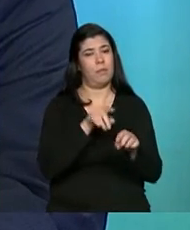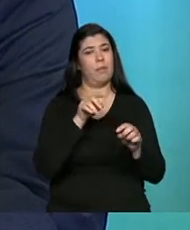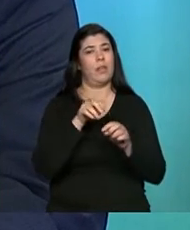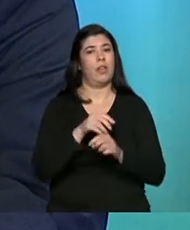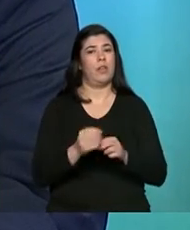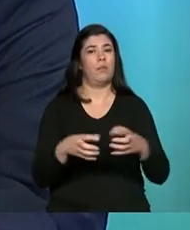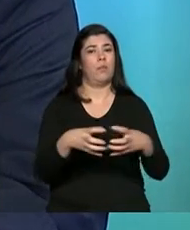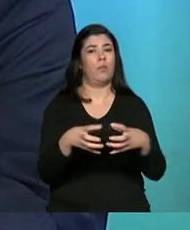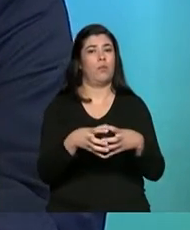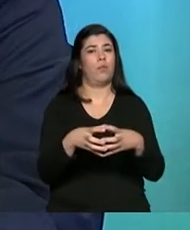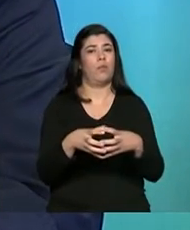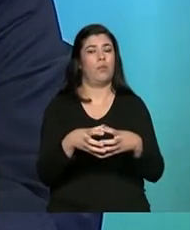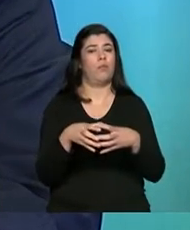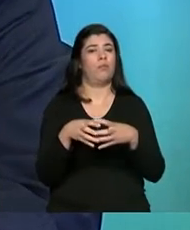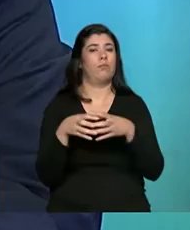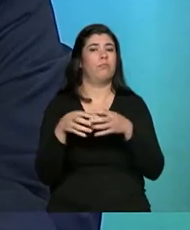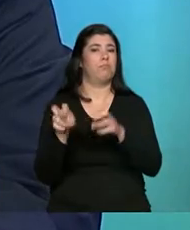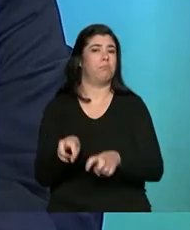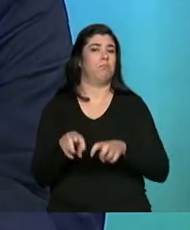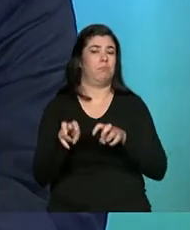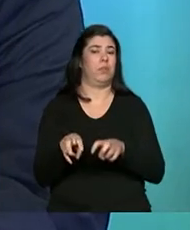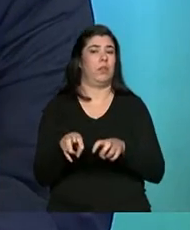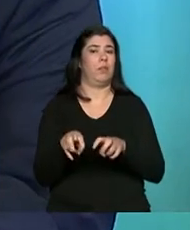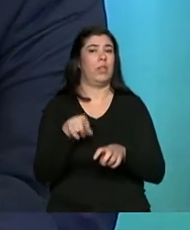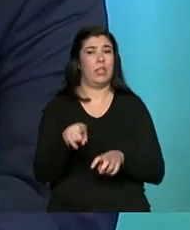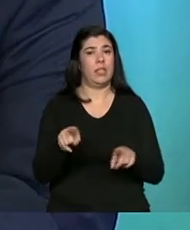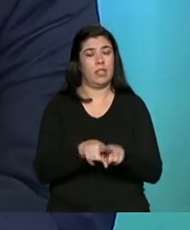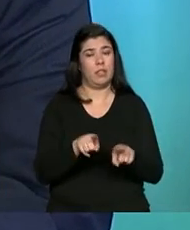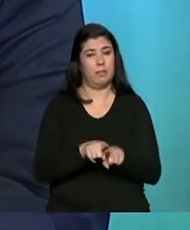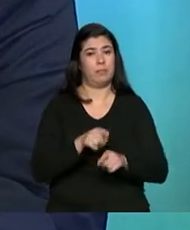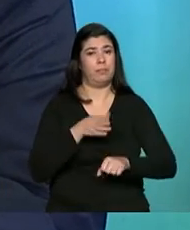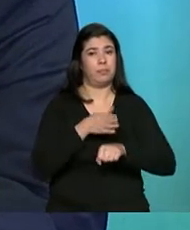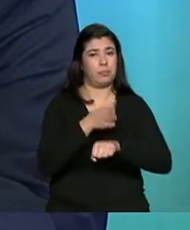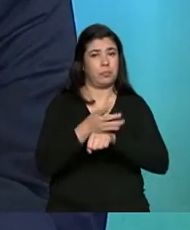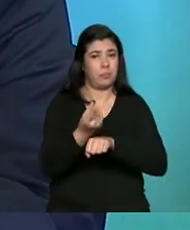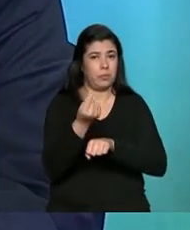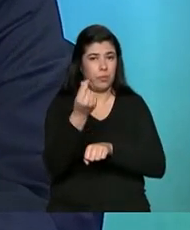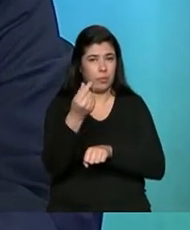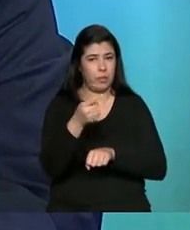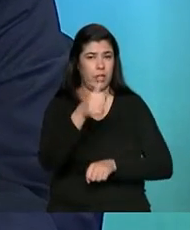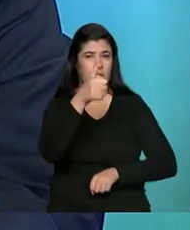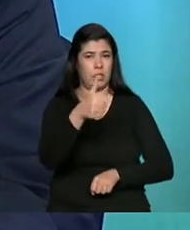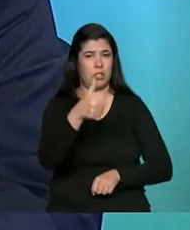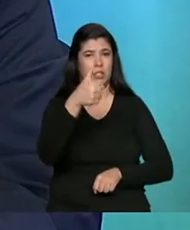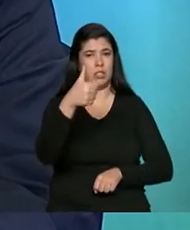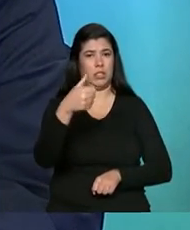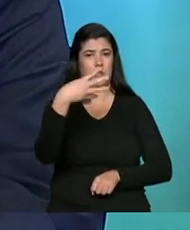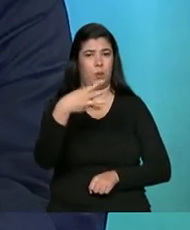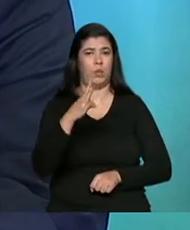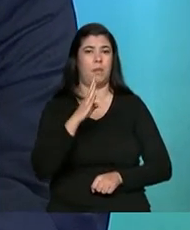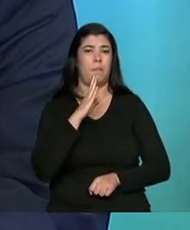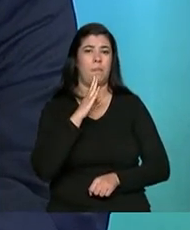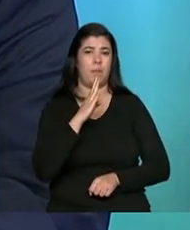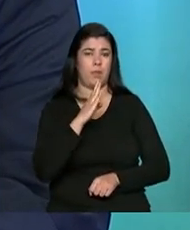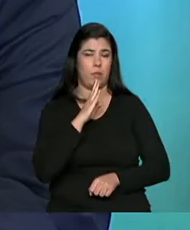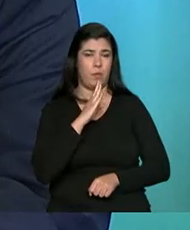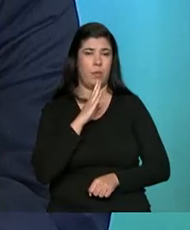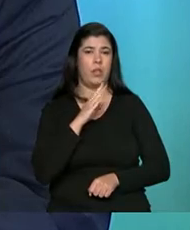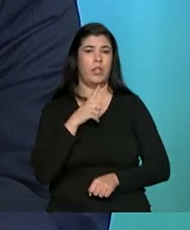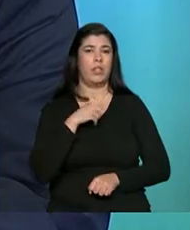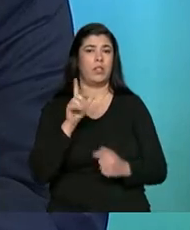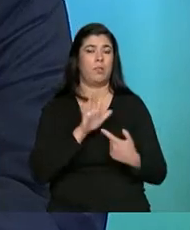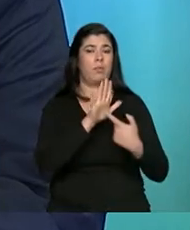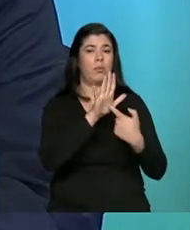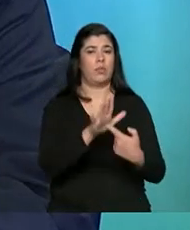bem como os investimentos que estão sendo executados da ordem de 114 bilhões e que estão trazendo